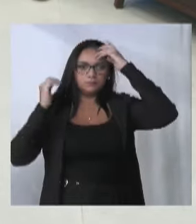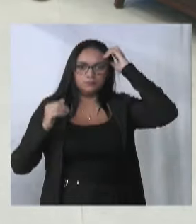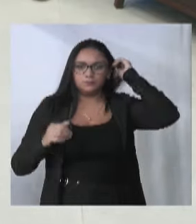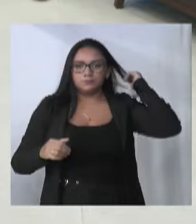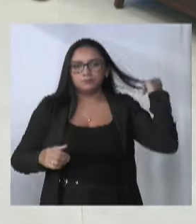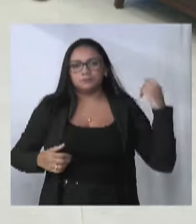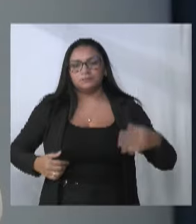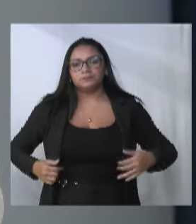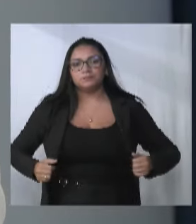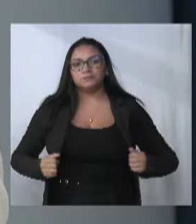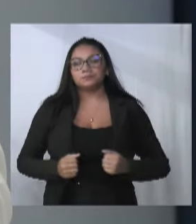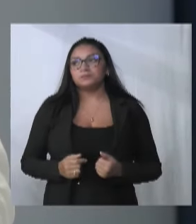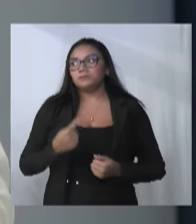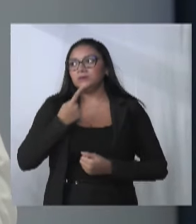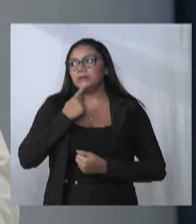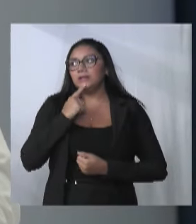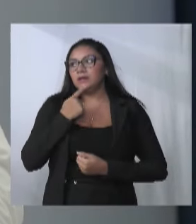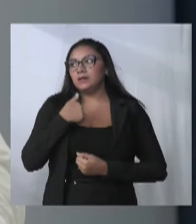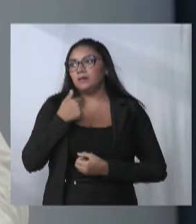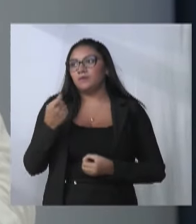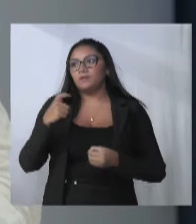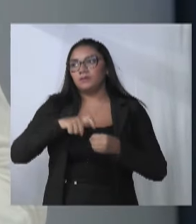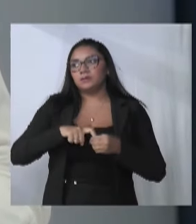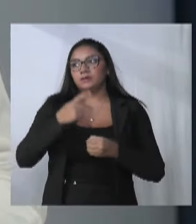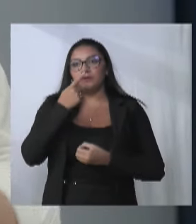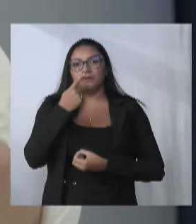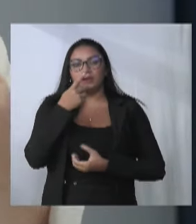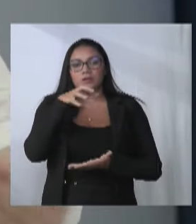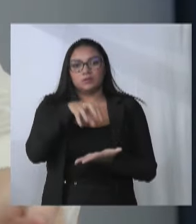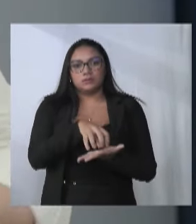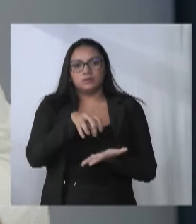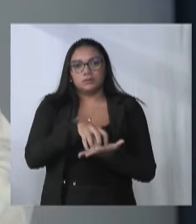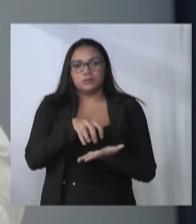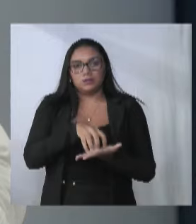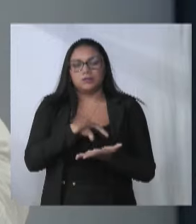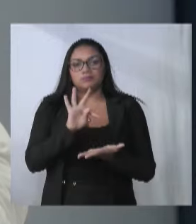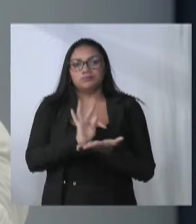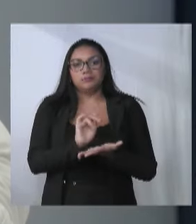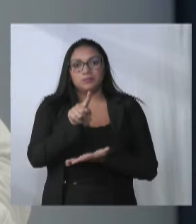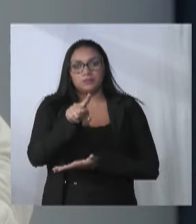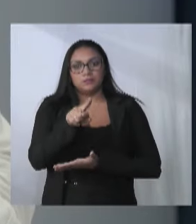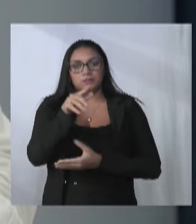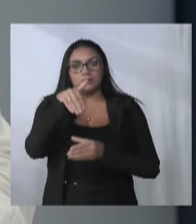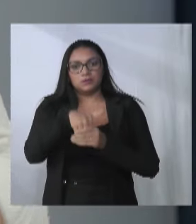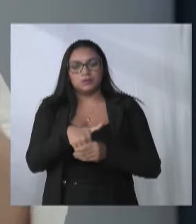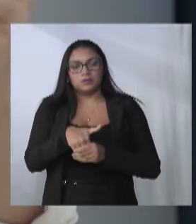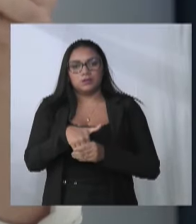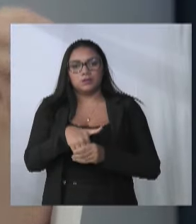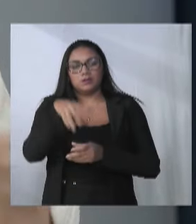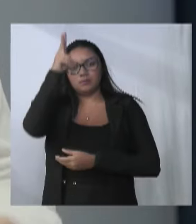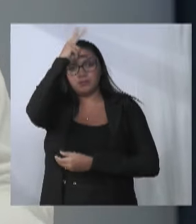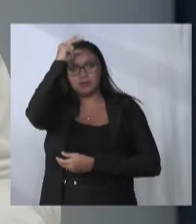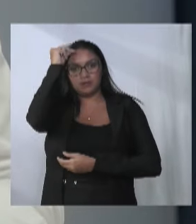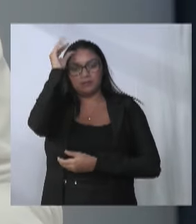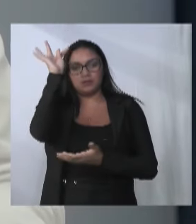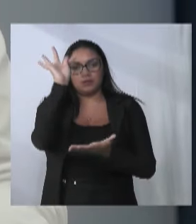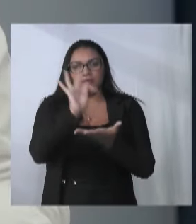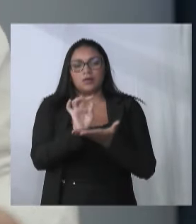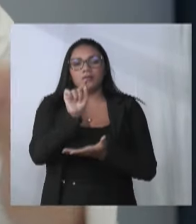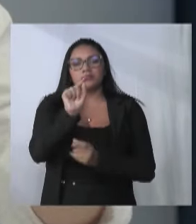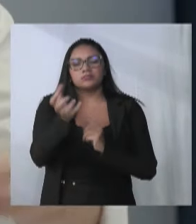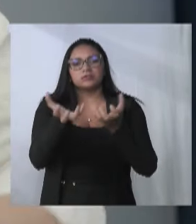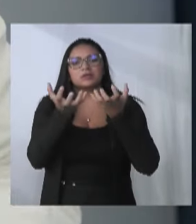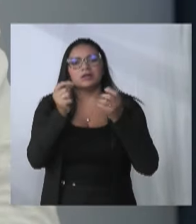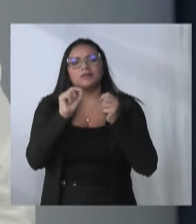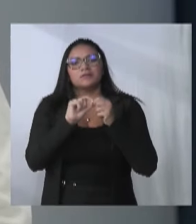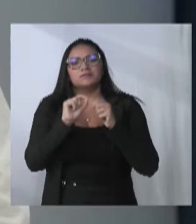aqui a falar sobre o centro de Teresina. Você eleito prefeito de Teresina, o que que você pretende fazer